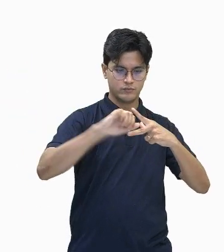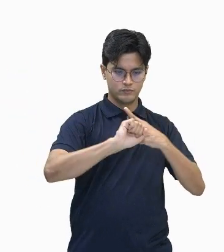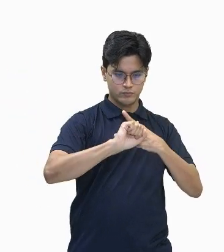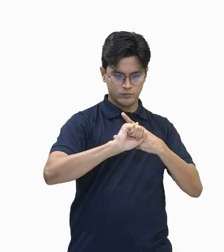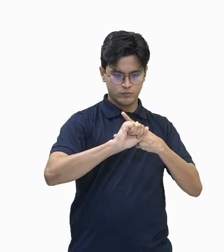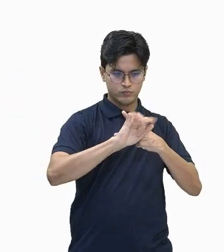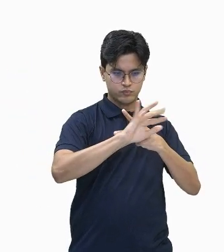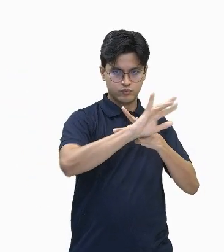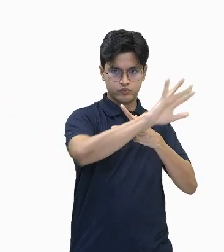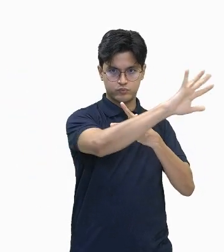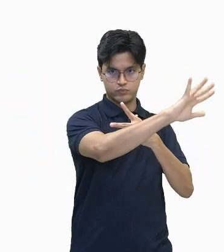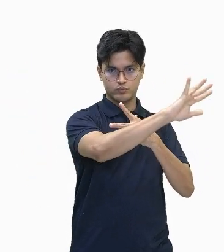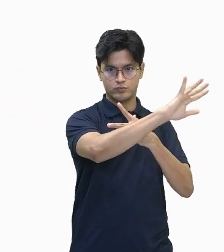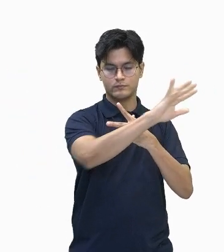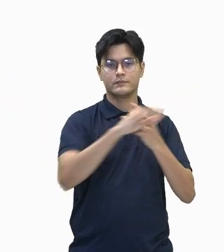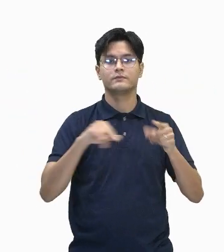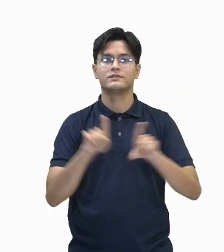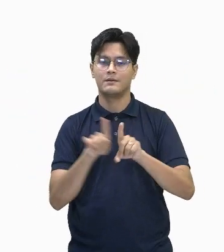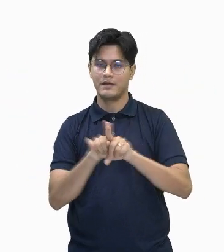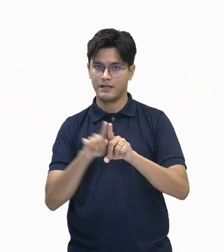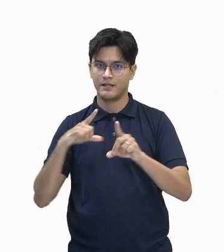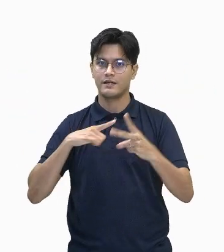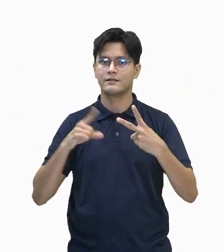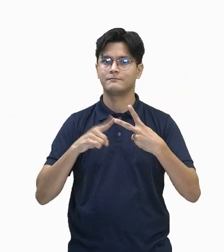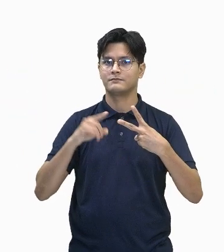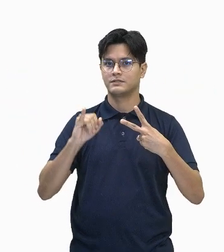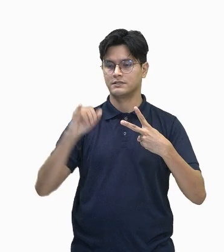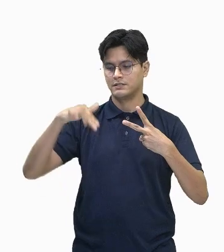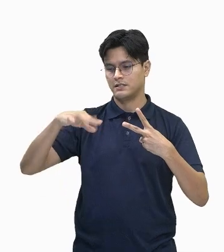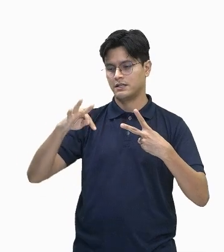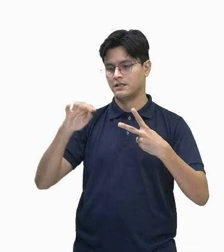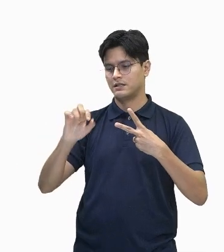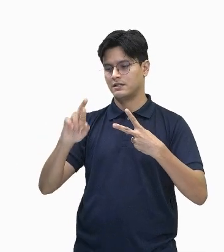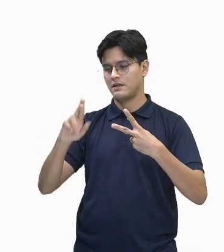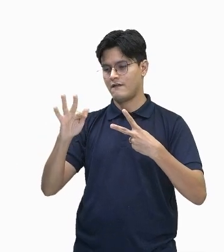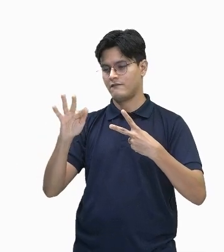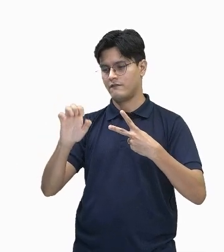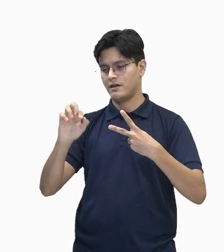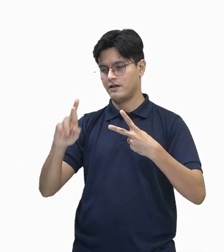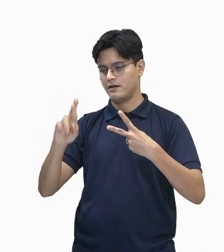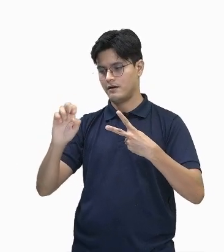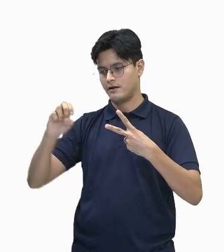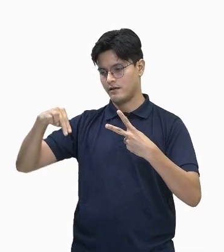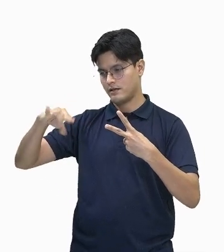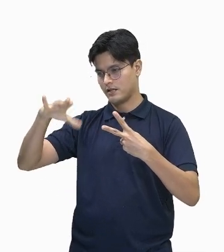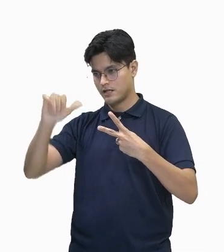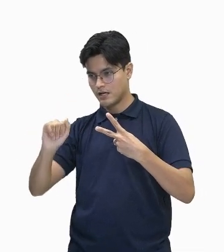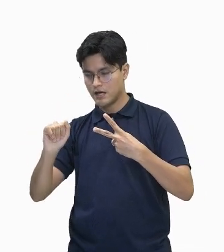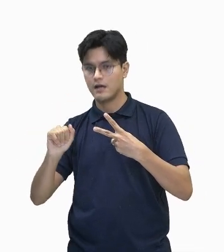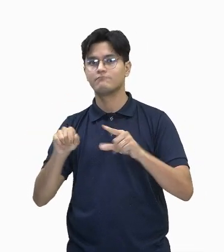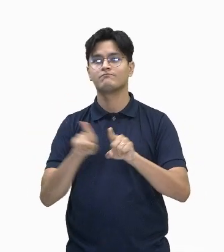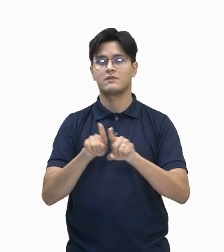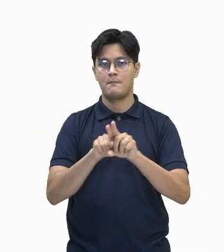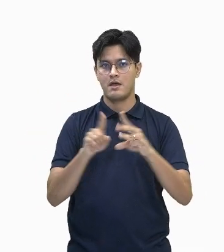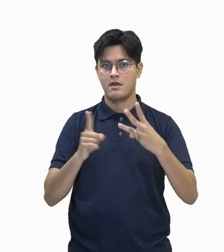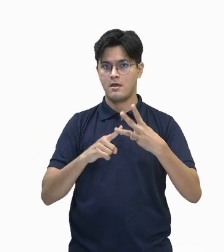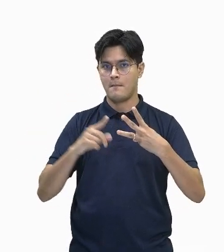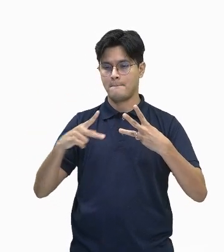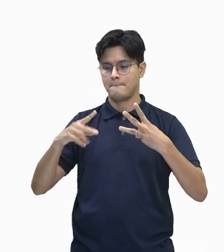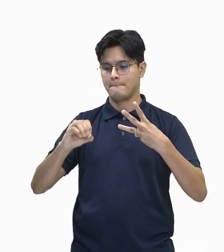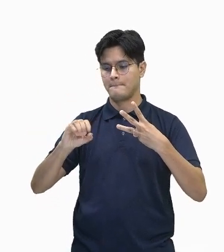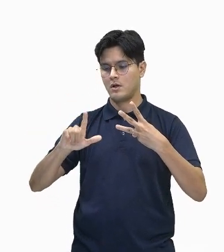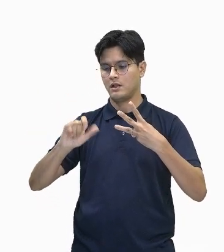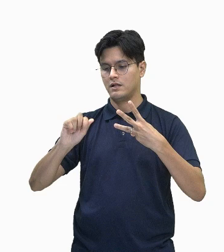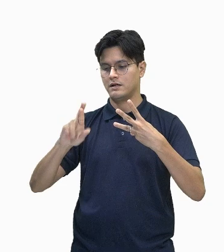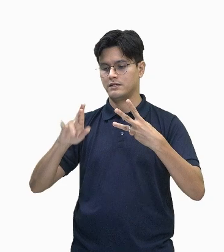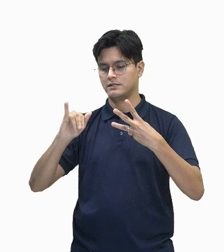Nós também temos a interferência e temos a polarização. Alguns fenômenos da ótica física, né? Esses